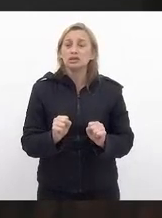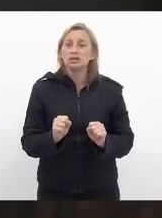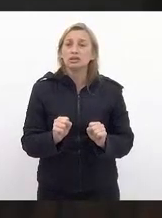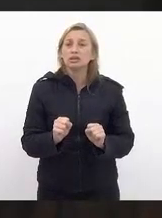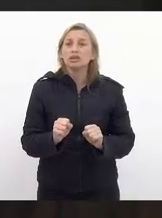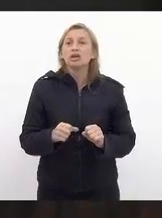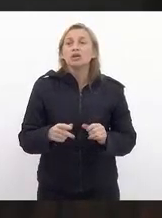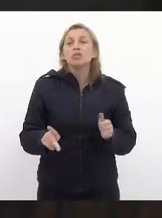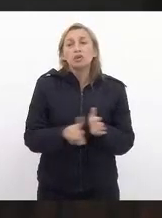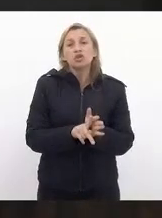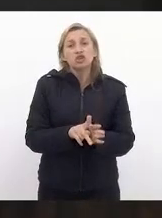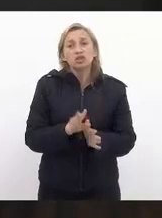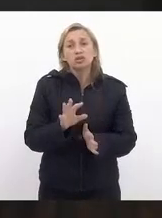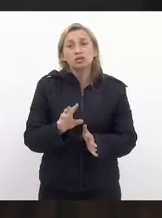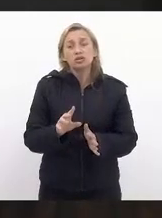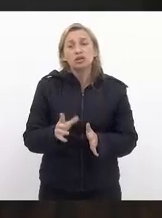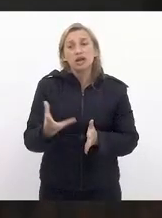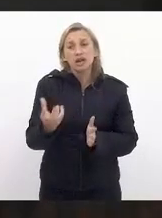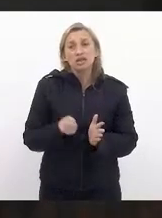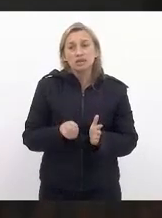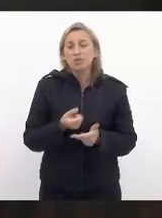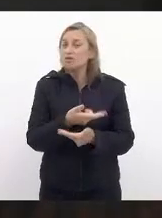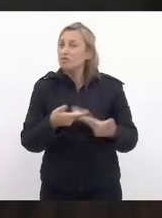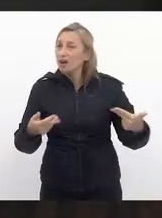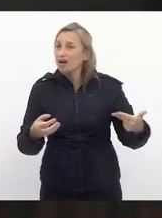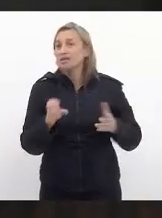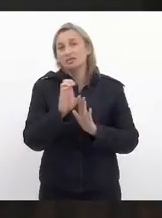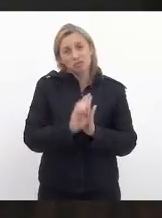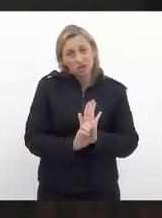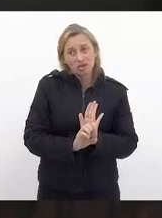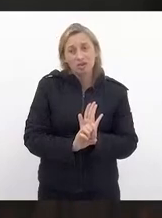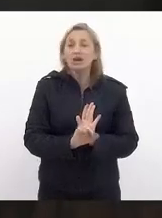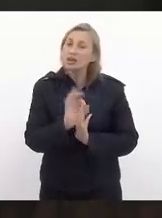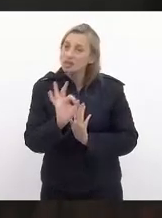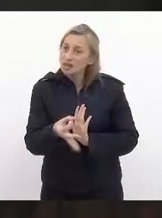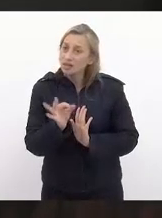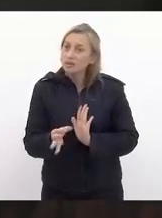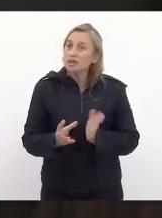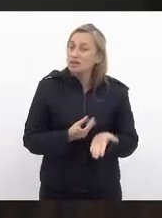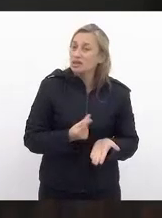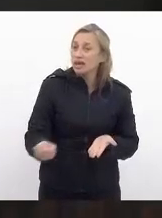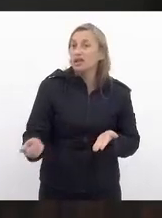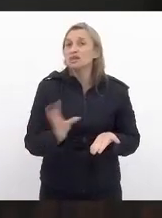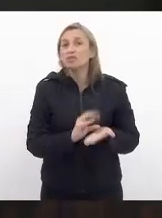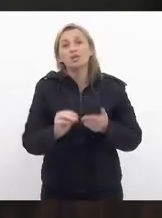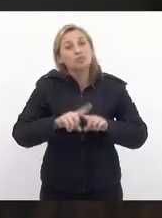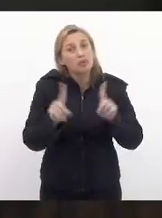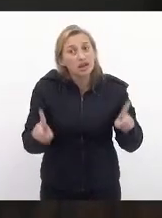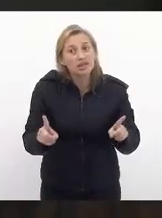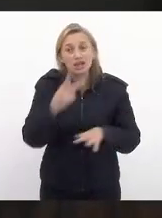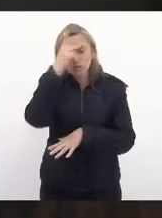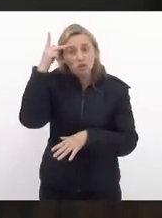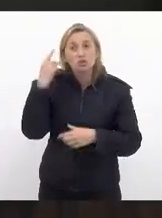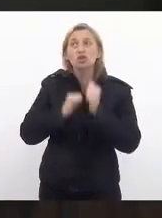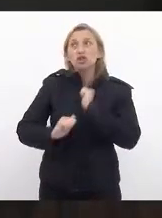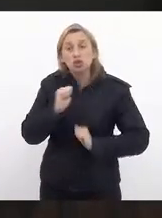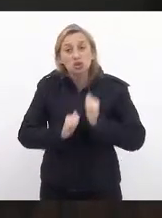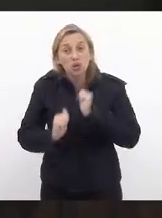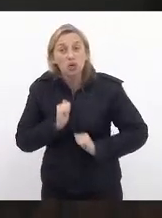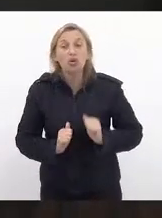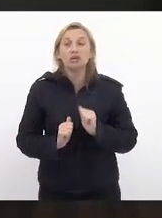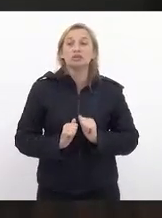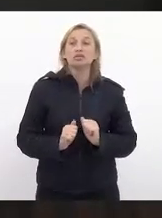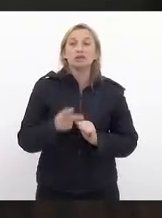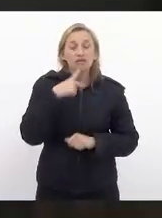seguinte projeto a pauta o projeto recebeu muitas emendas certamente sairá de pauta mas as pessoas estão ansiosas para